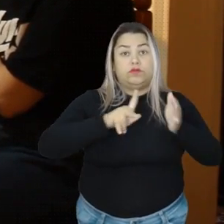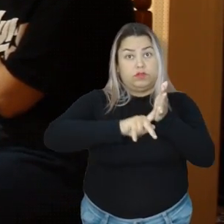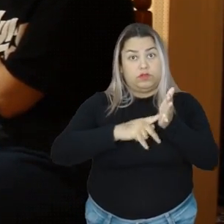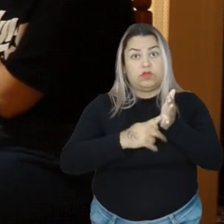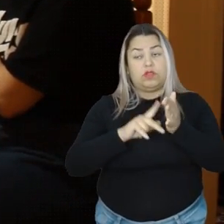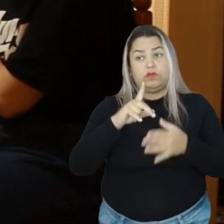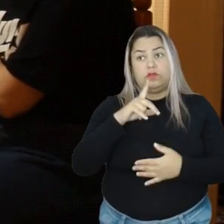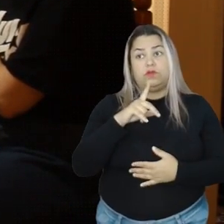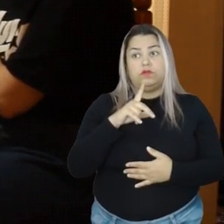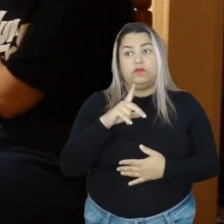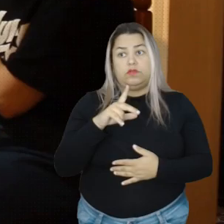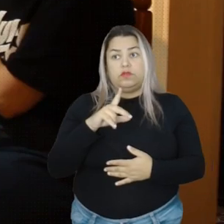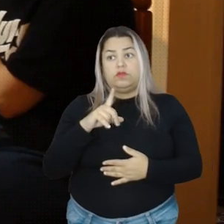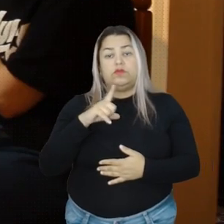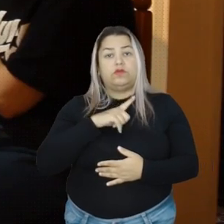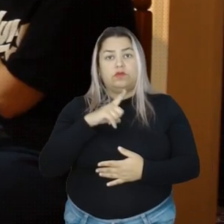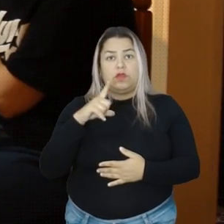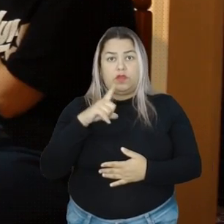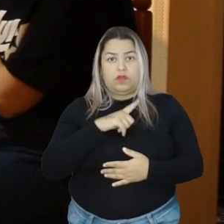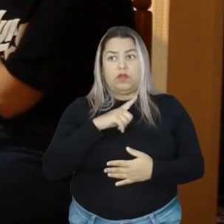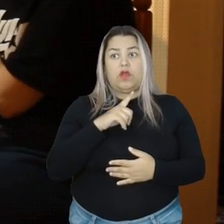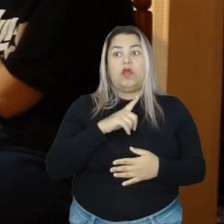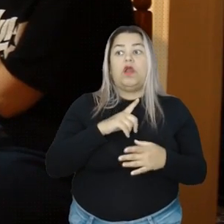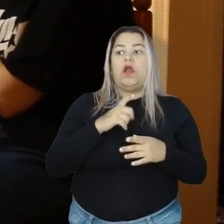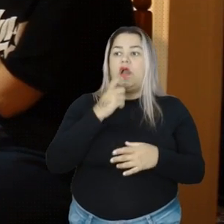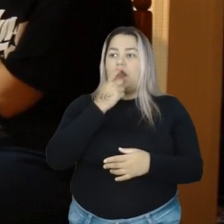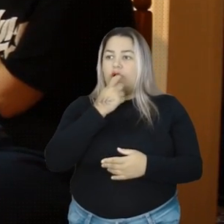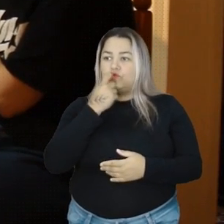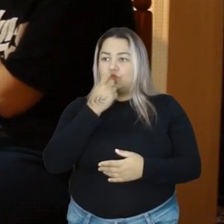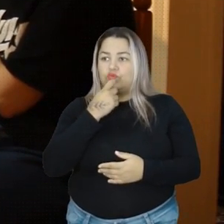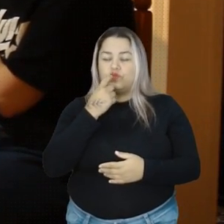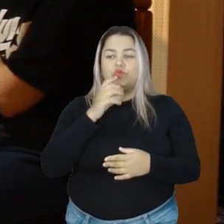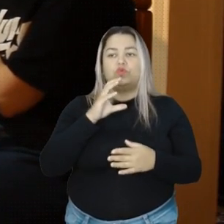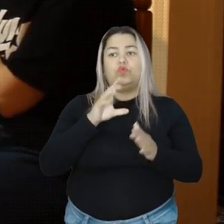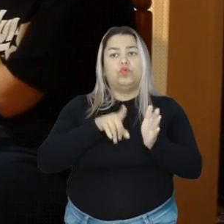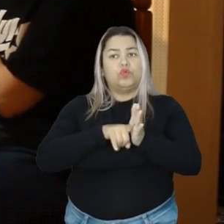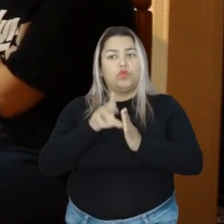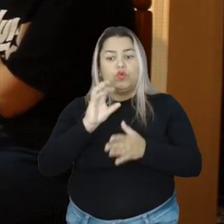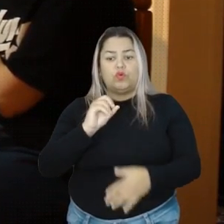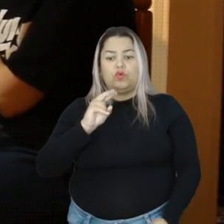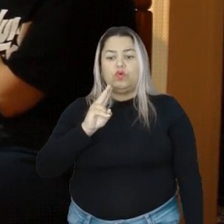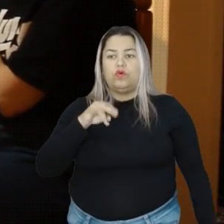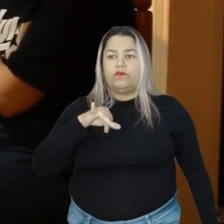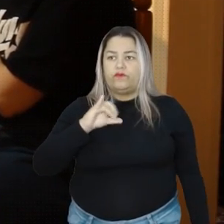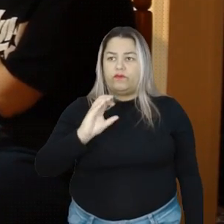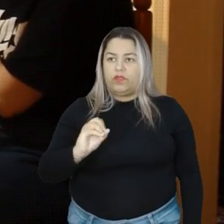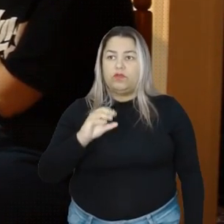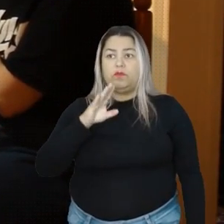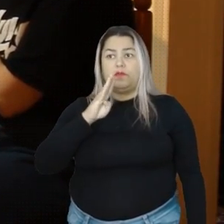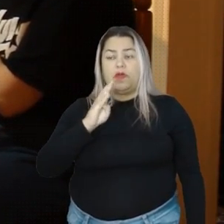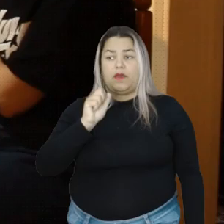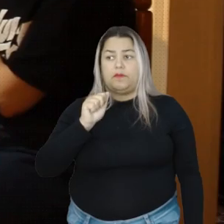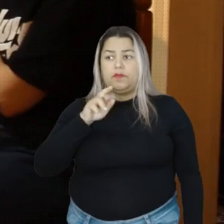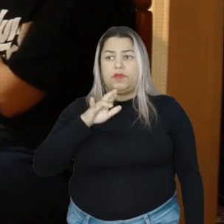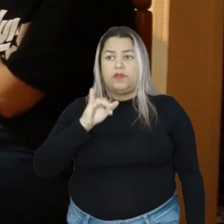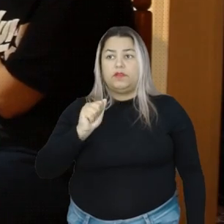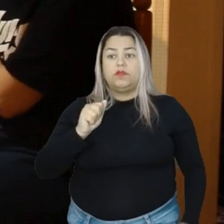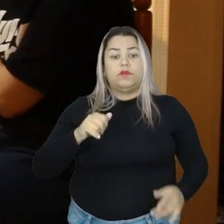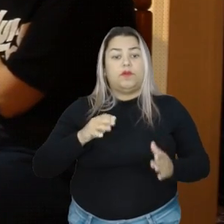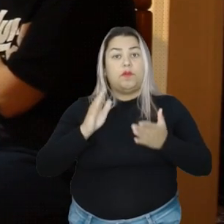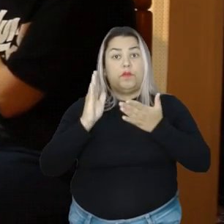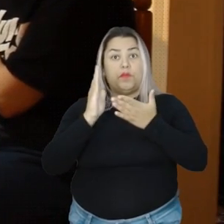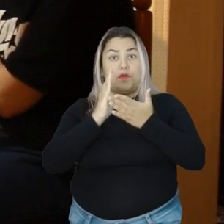tinha também atendimento odontológico, convênios médicos, barbearia, tinha